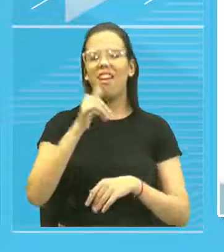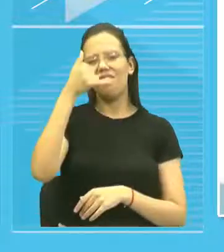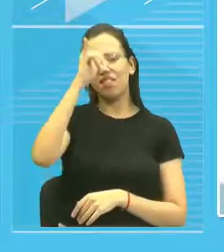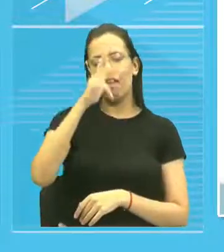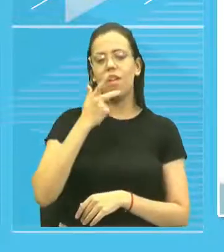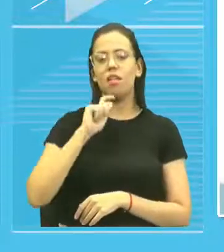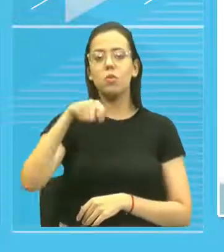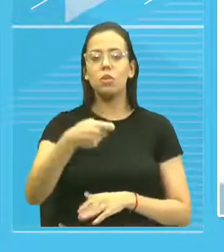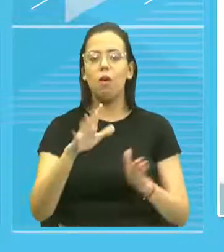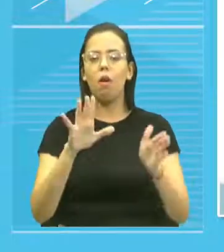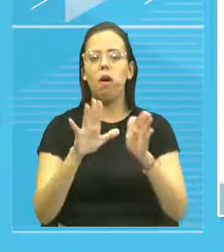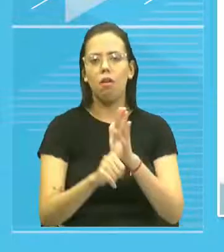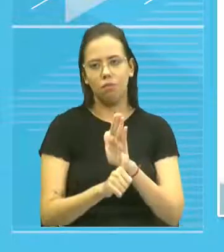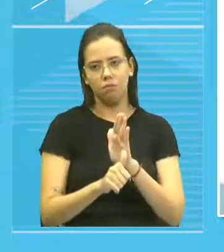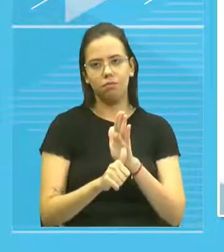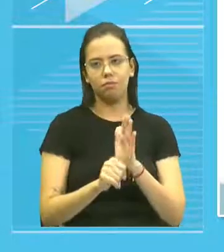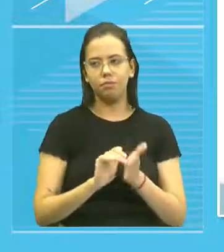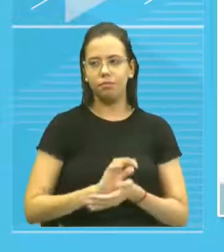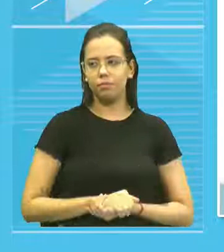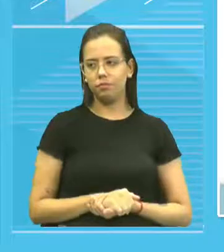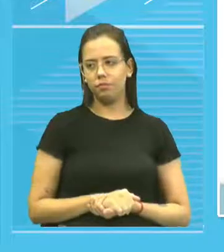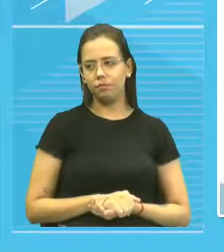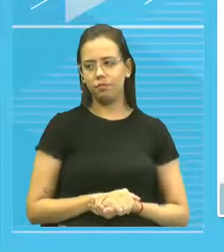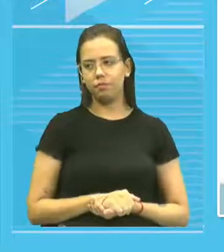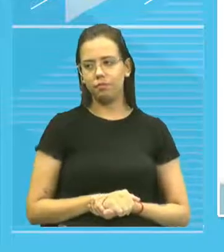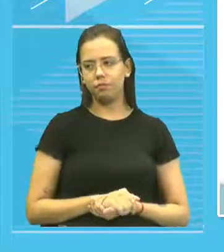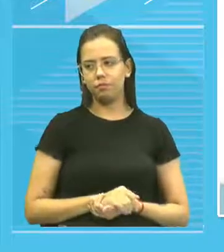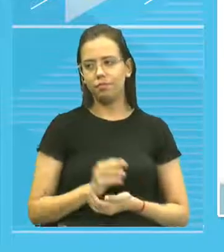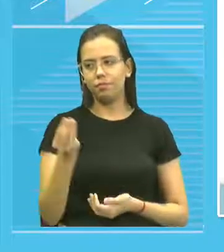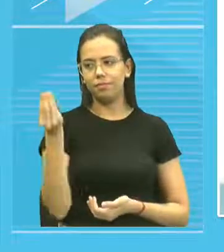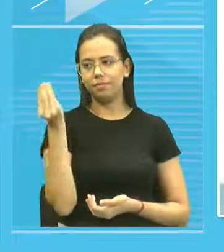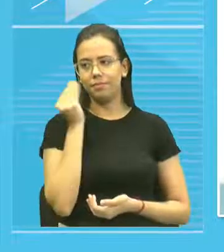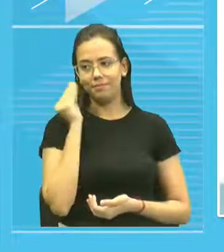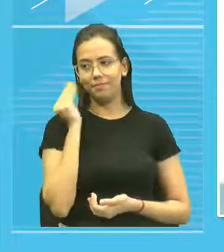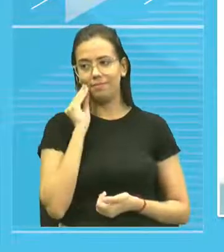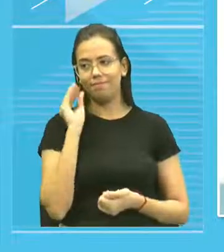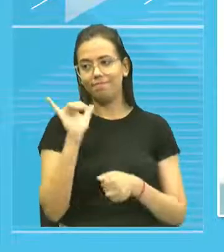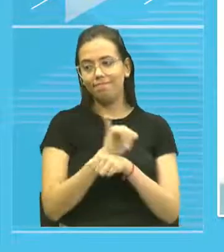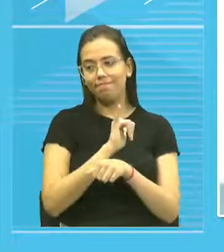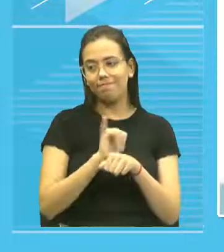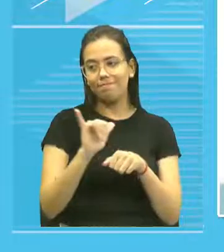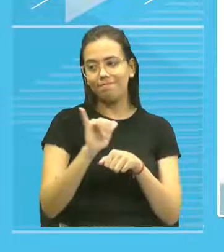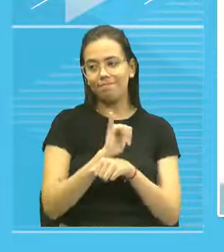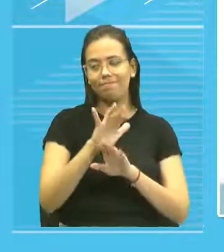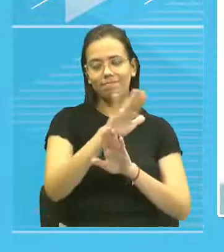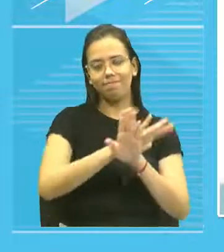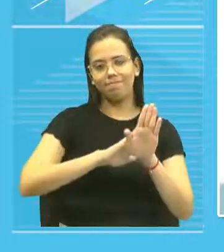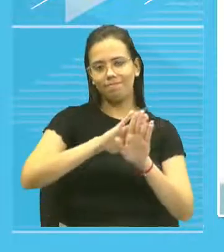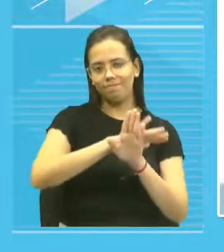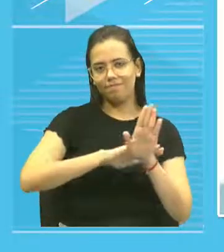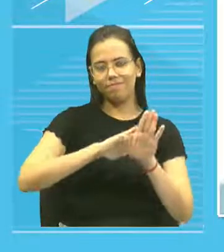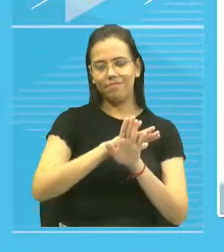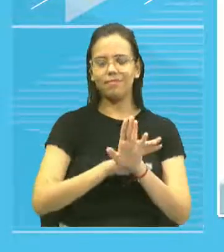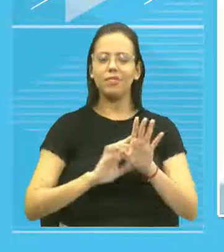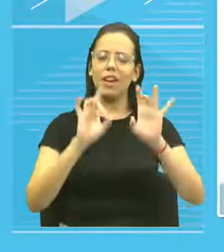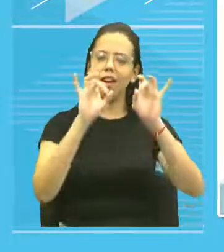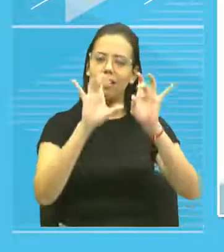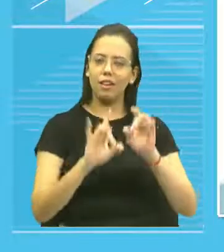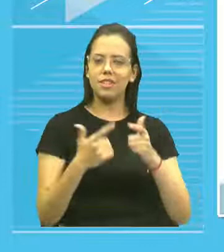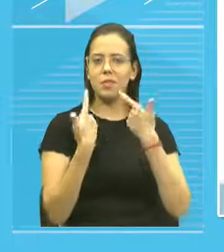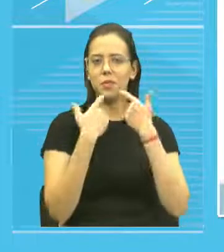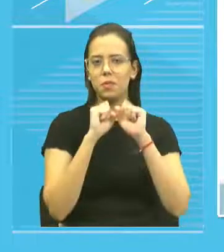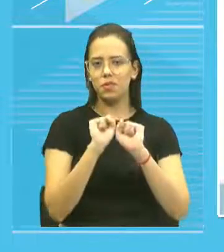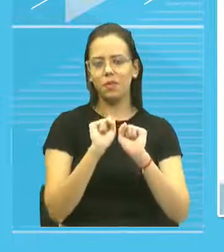ladrão bom então eufemismo é você procurar suavizar não é por meio da elegância